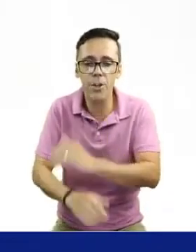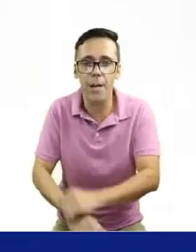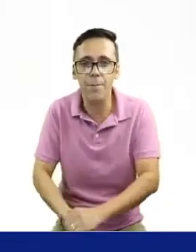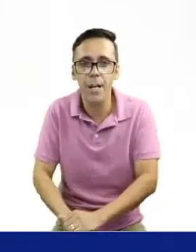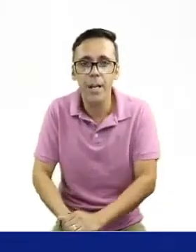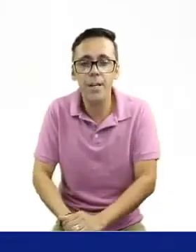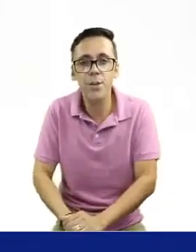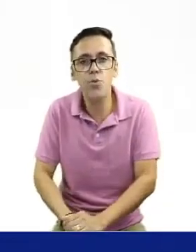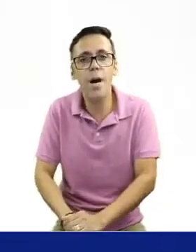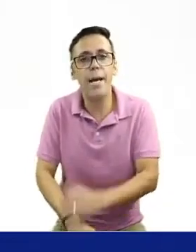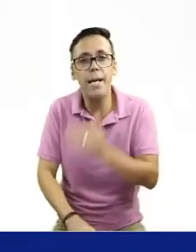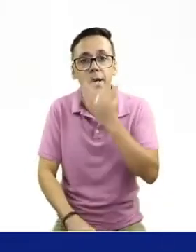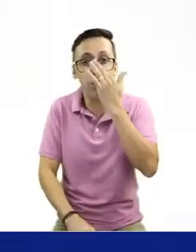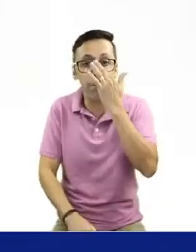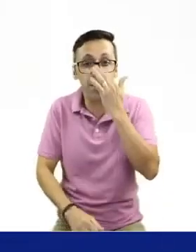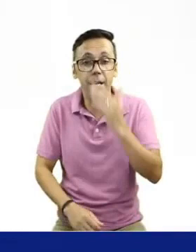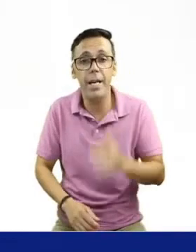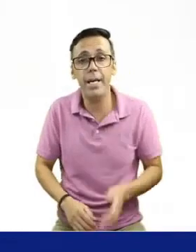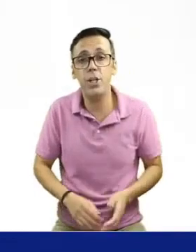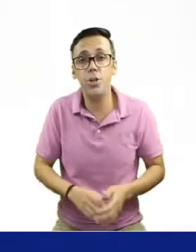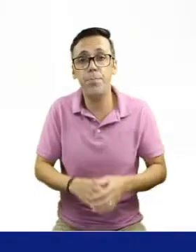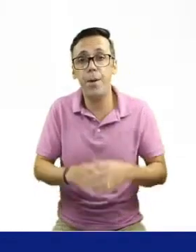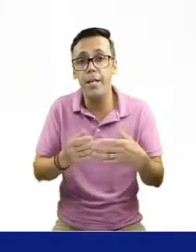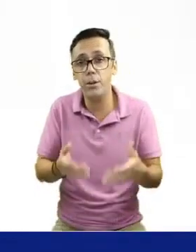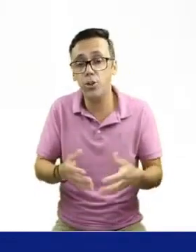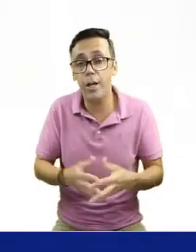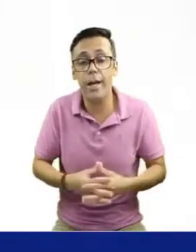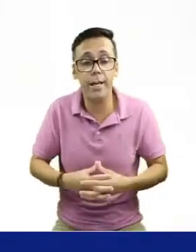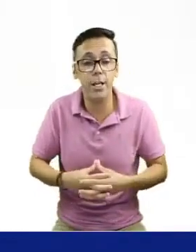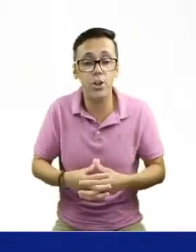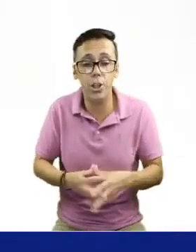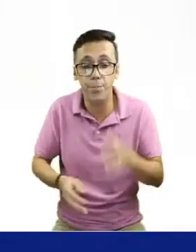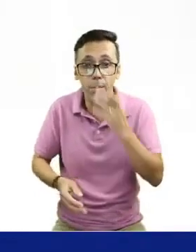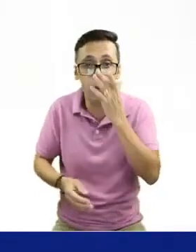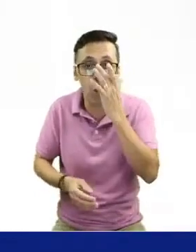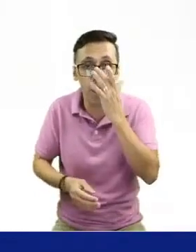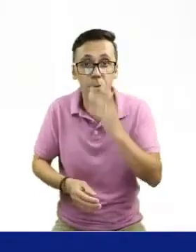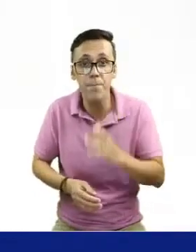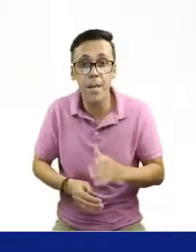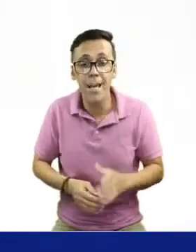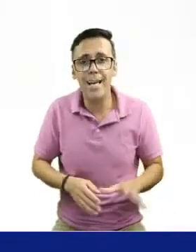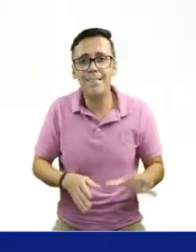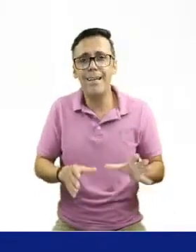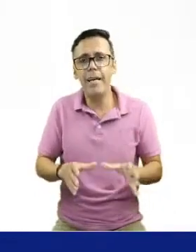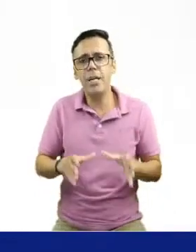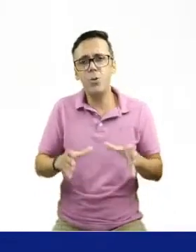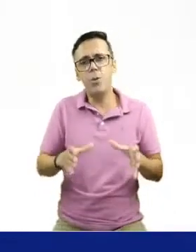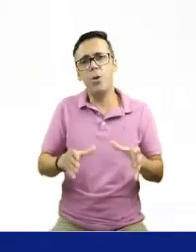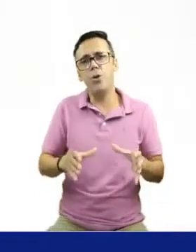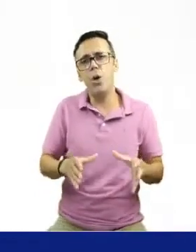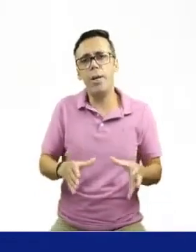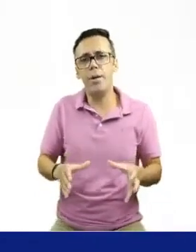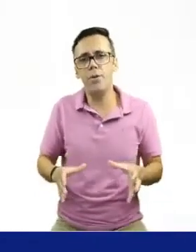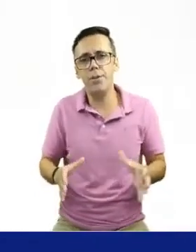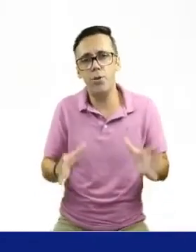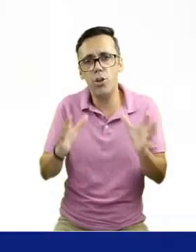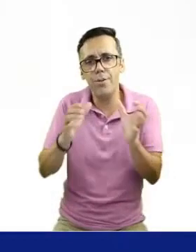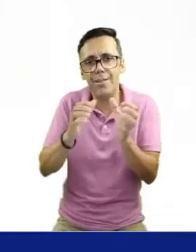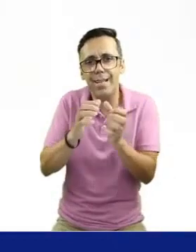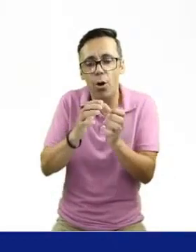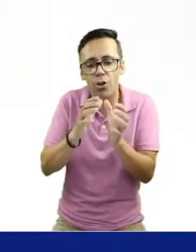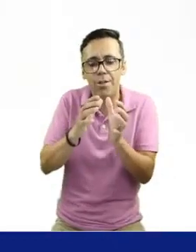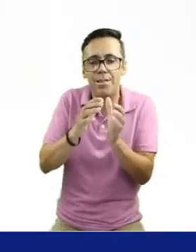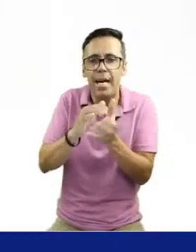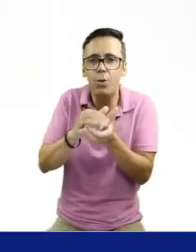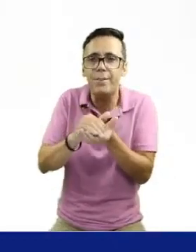veja bem existe uma regra chamada a regra de parede regra de pomodoro essa regra de pomodoro é para